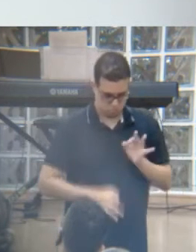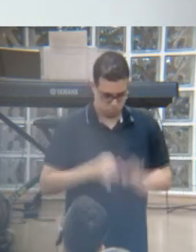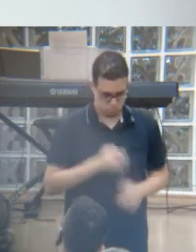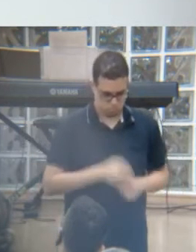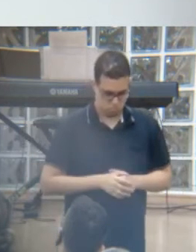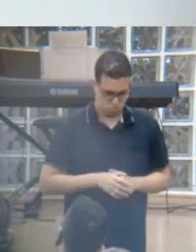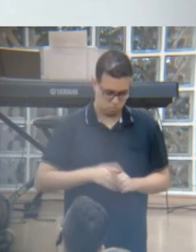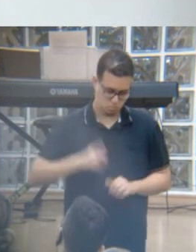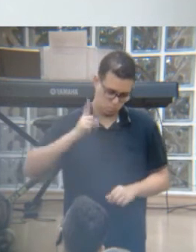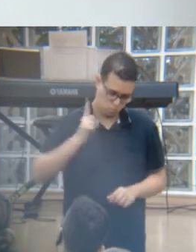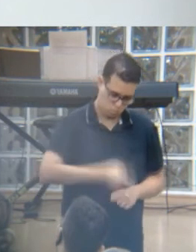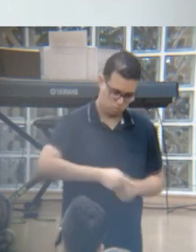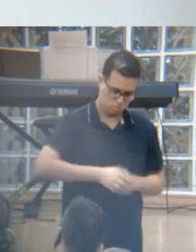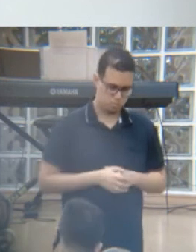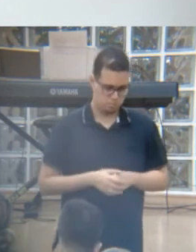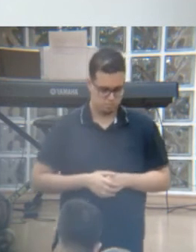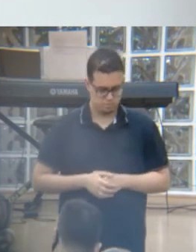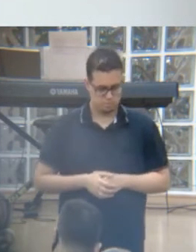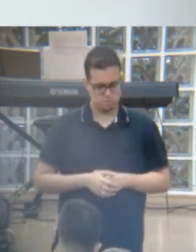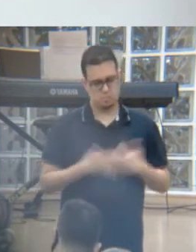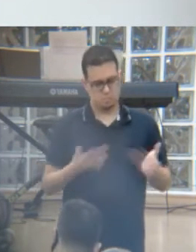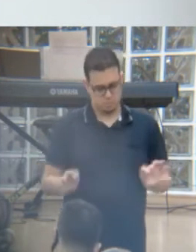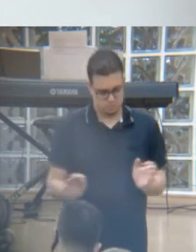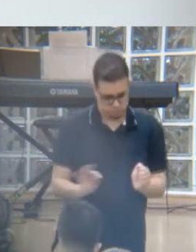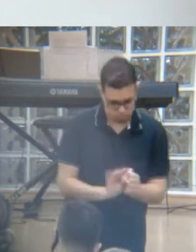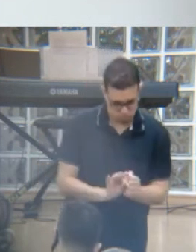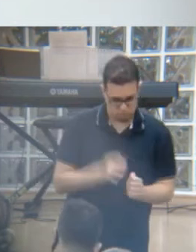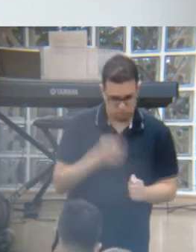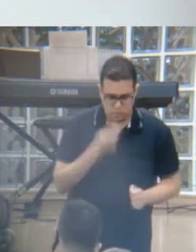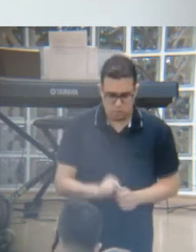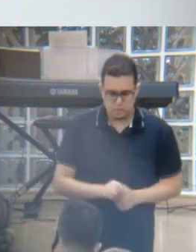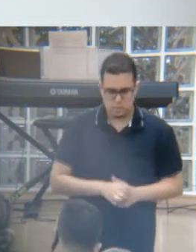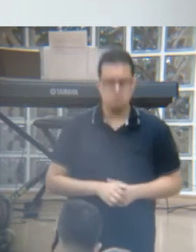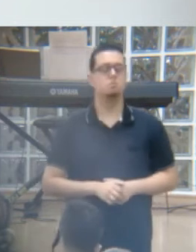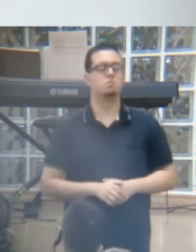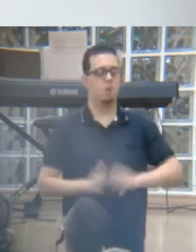palavras de Tiago. Muito pode a oração